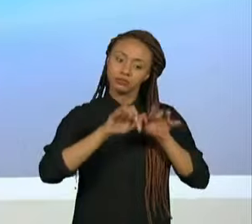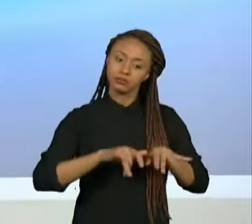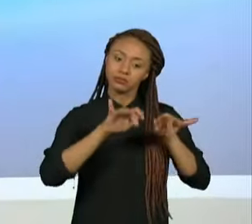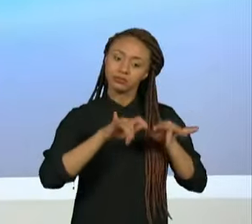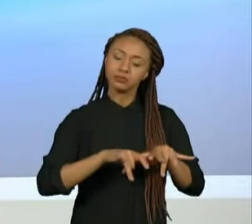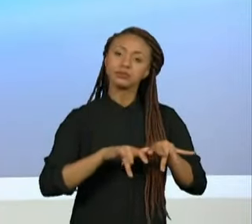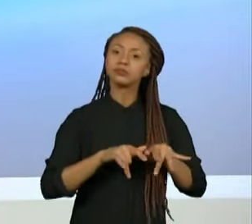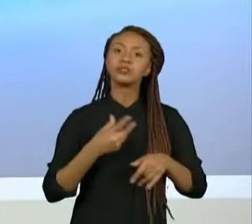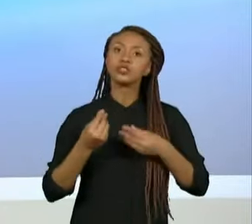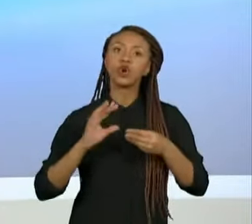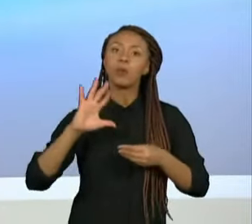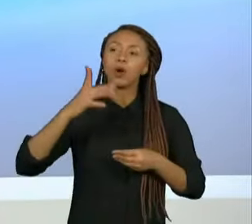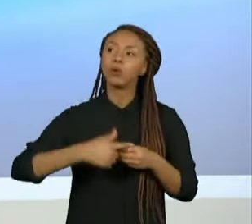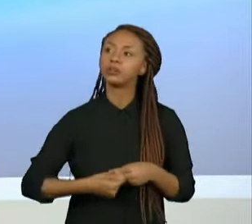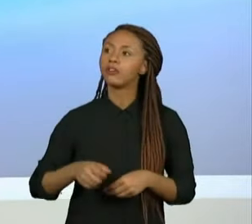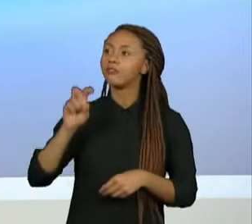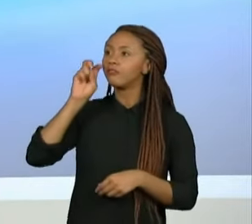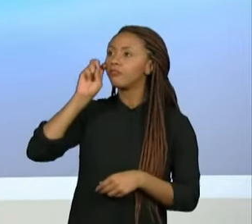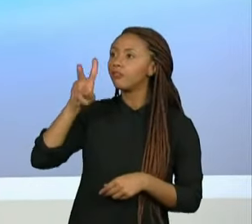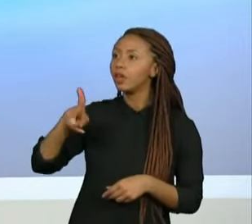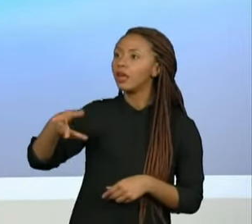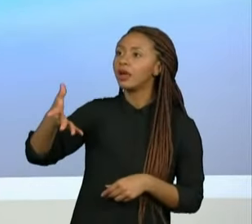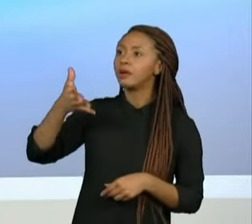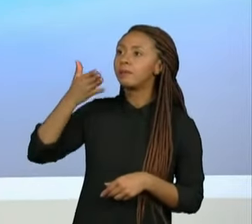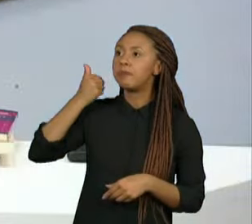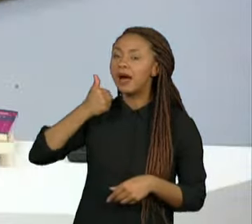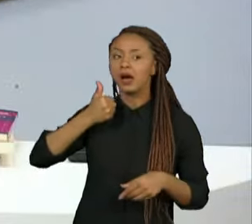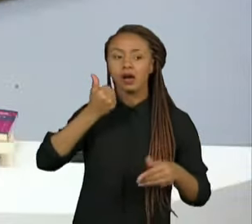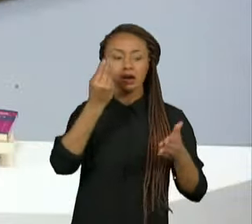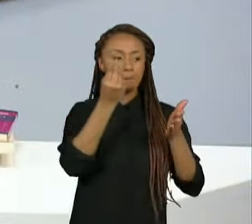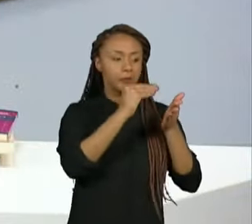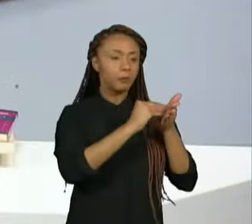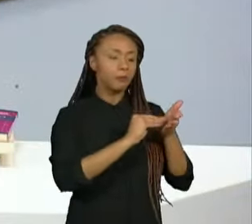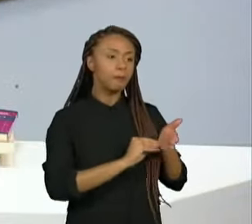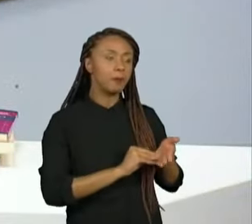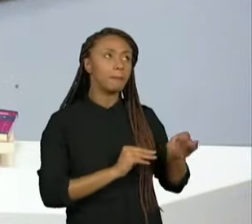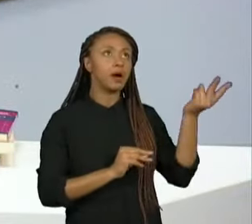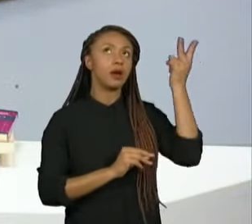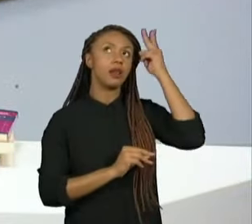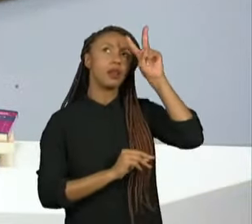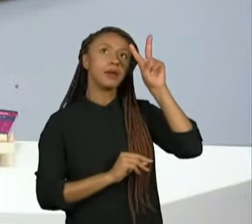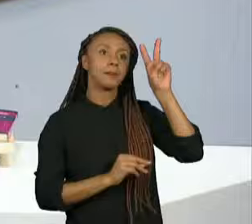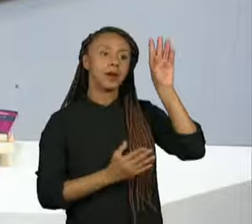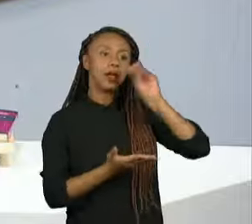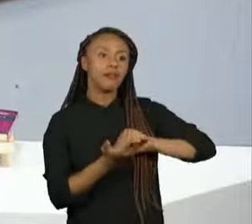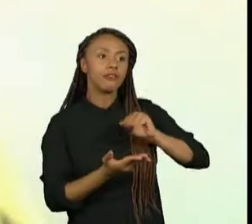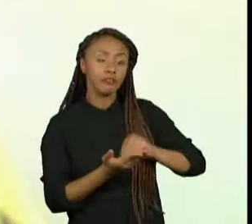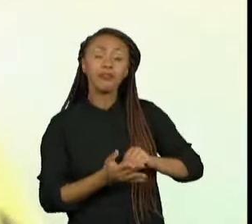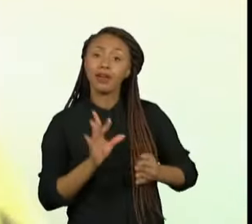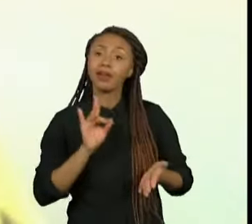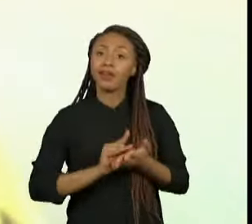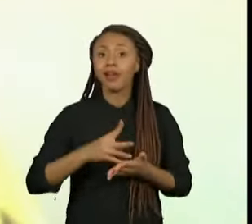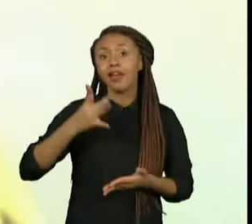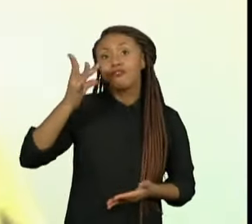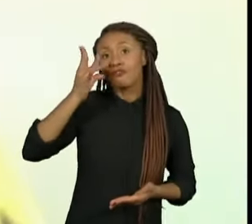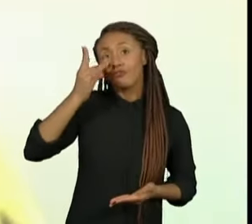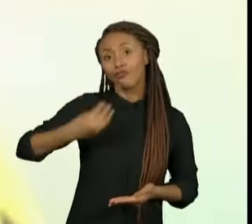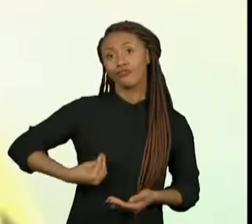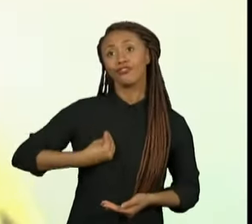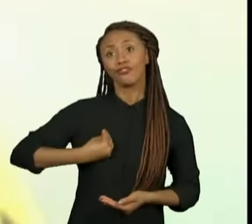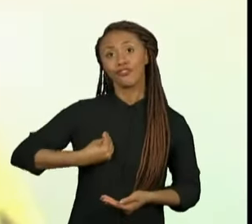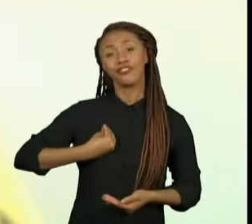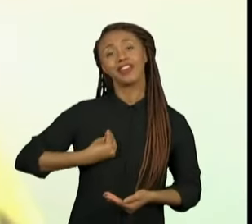escutar, de ver. E é numa dinâmica muito da vivência mesmo. Por isso